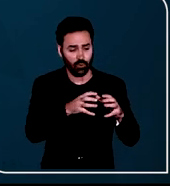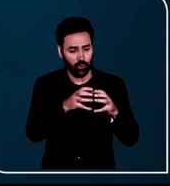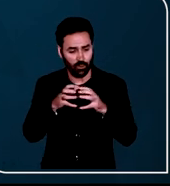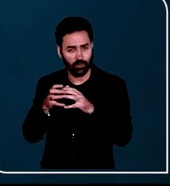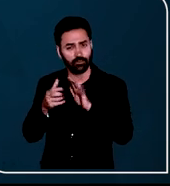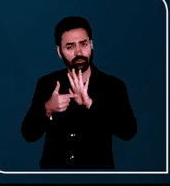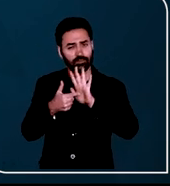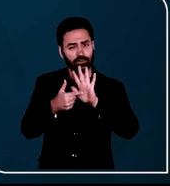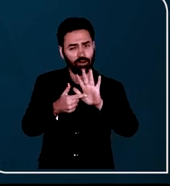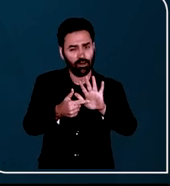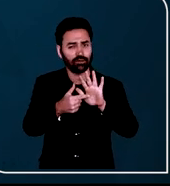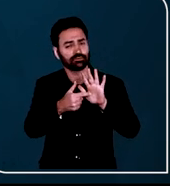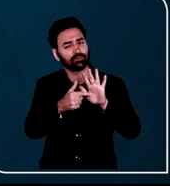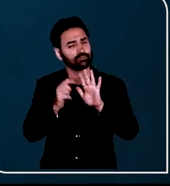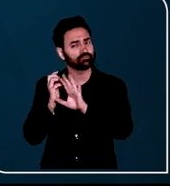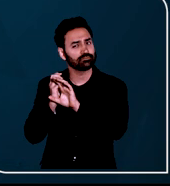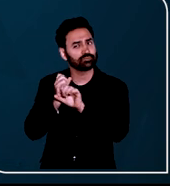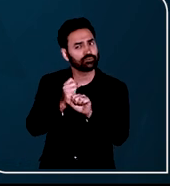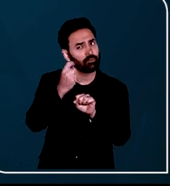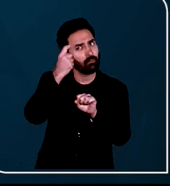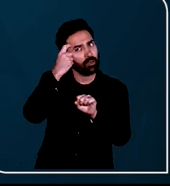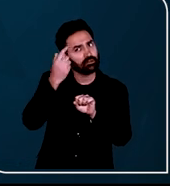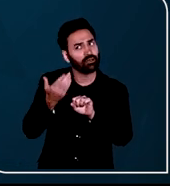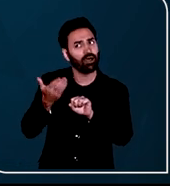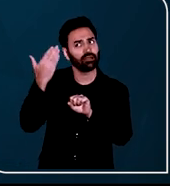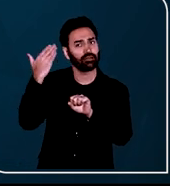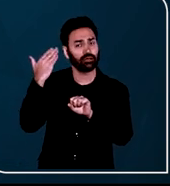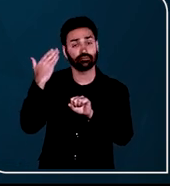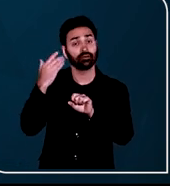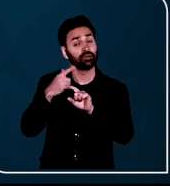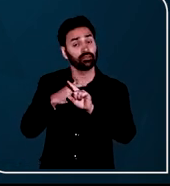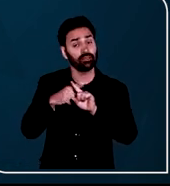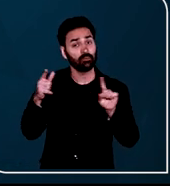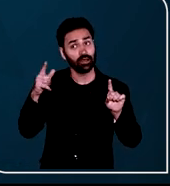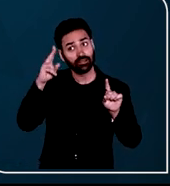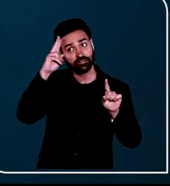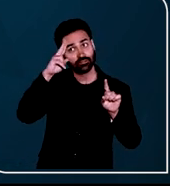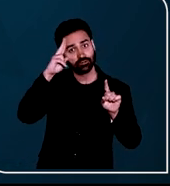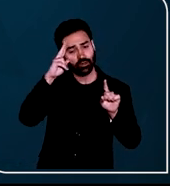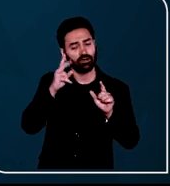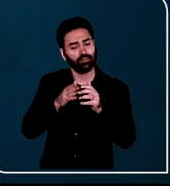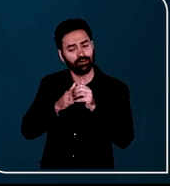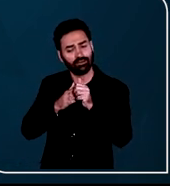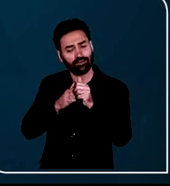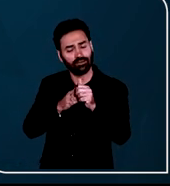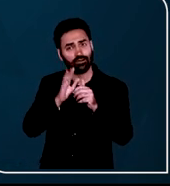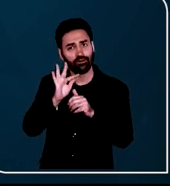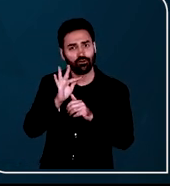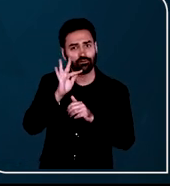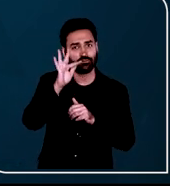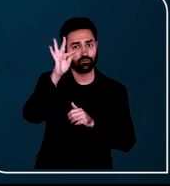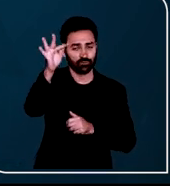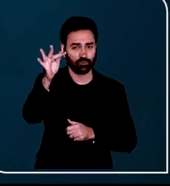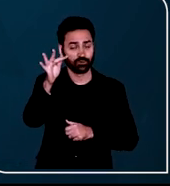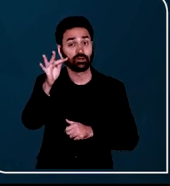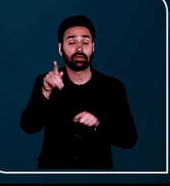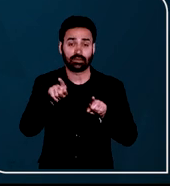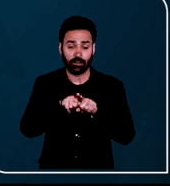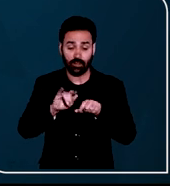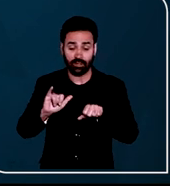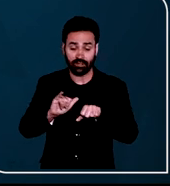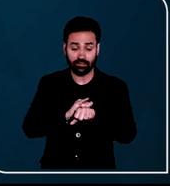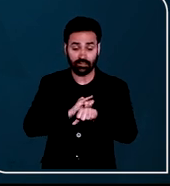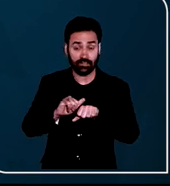organizações, a memória não é só olhar para trás. É bússola que guia o planejamento do amanhã e ferramenta poderosa